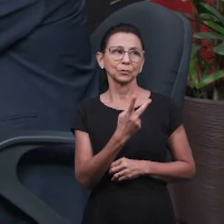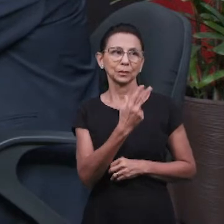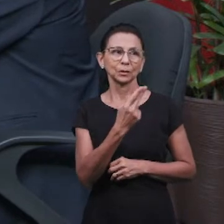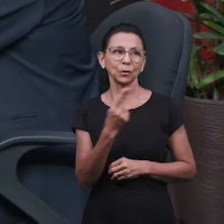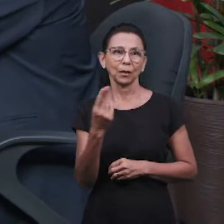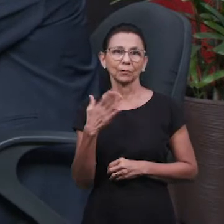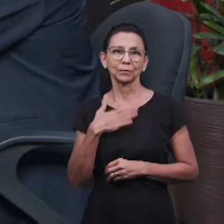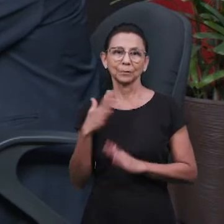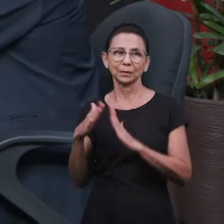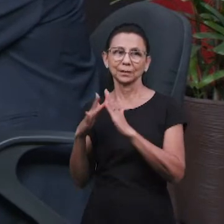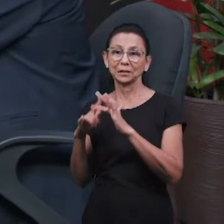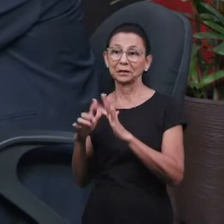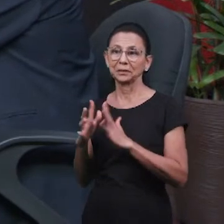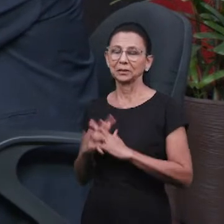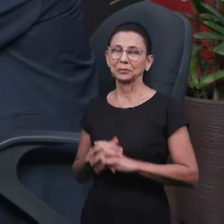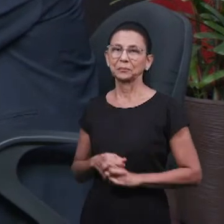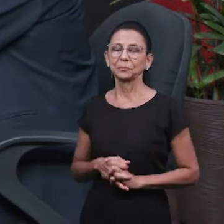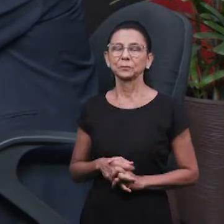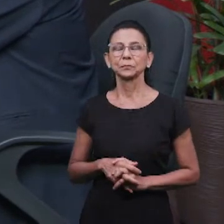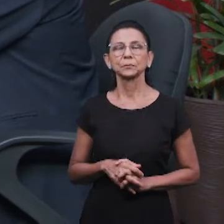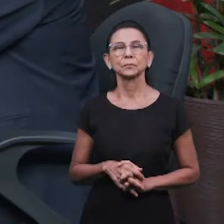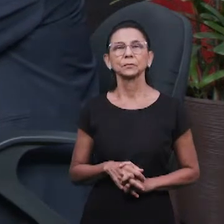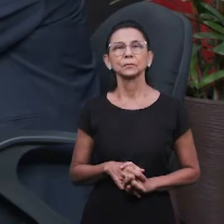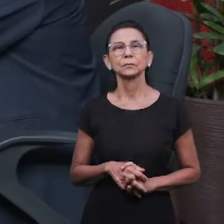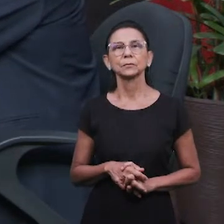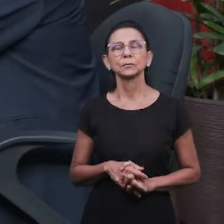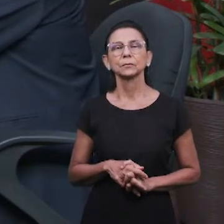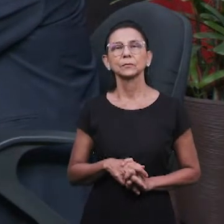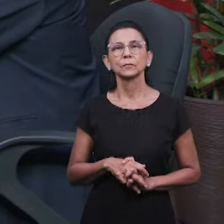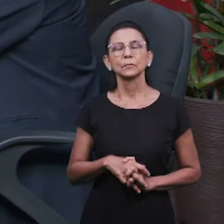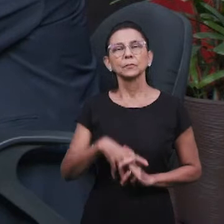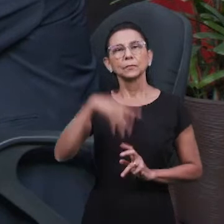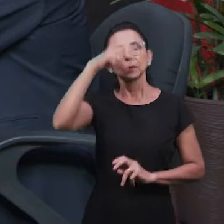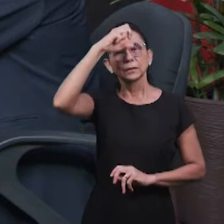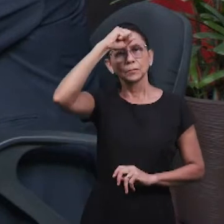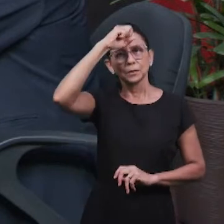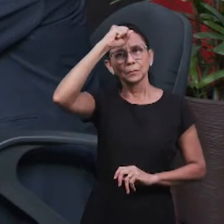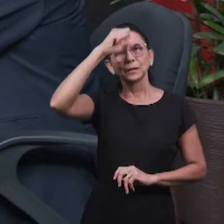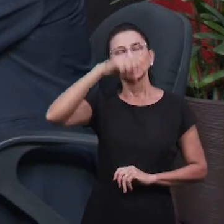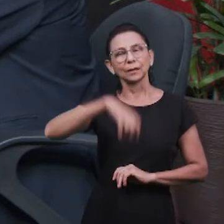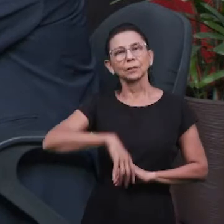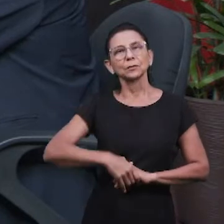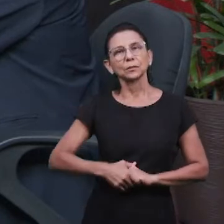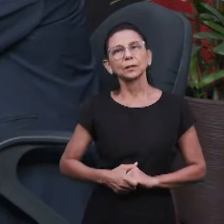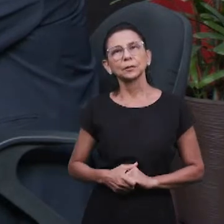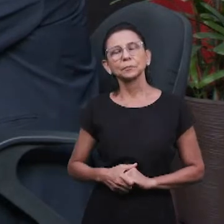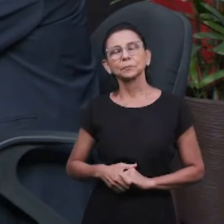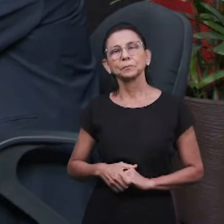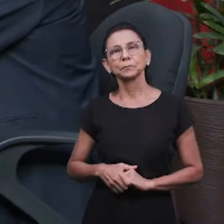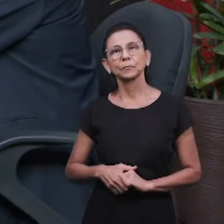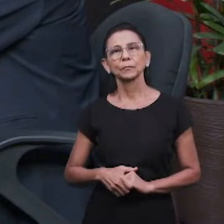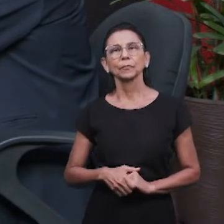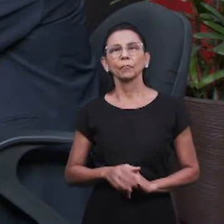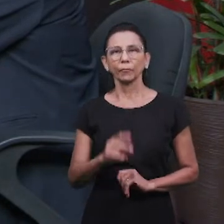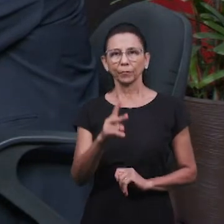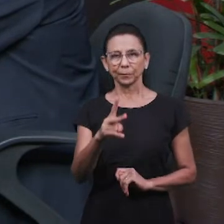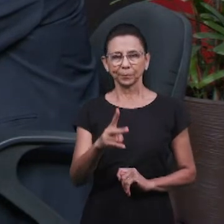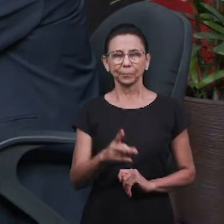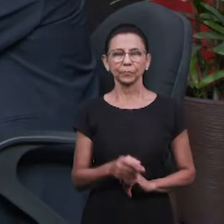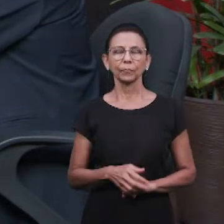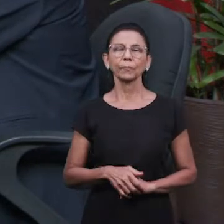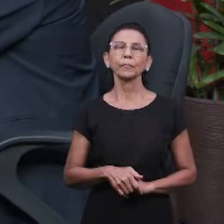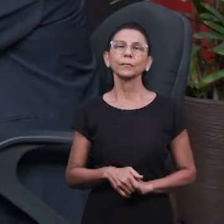Exatamente, é difícil. Olha só, todos estamos aprendendo muito com o que está sendo trazido aqui. Temos muito a